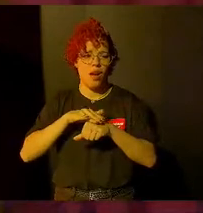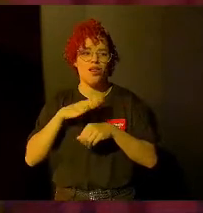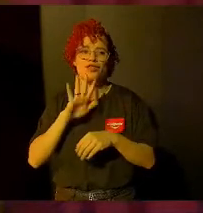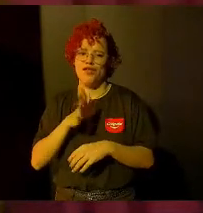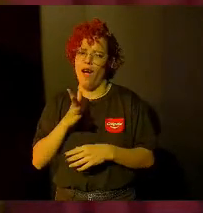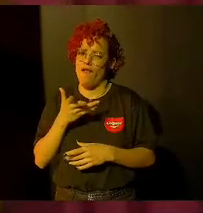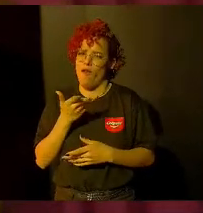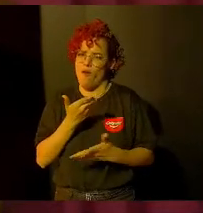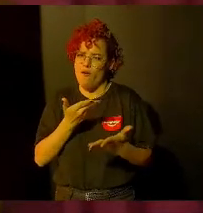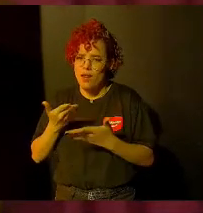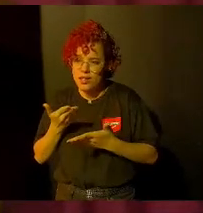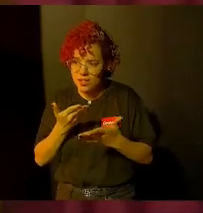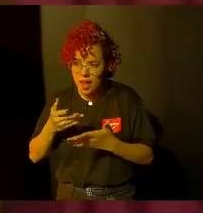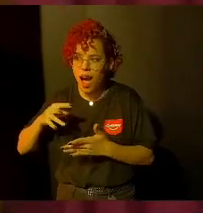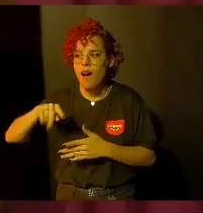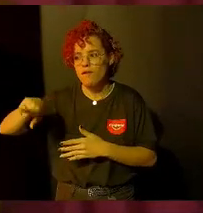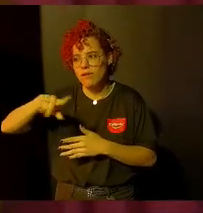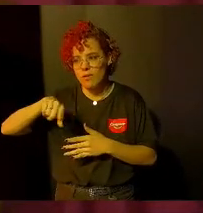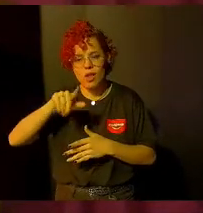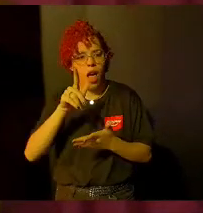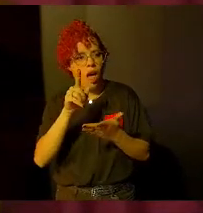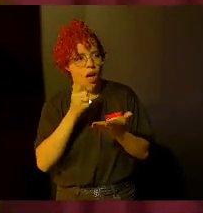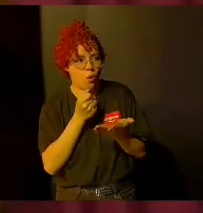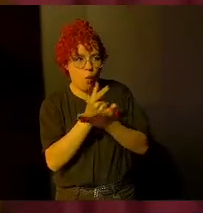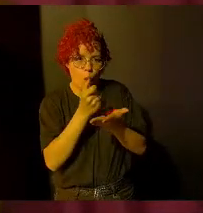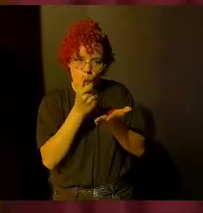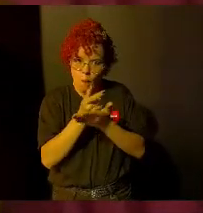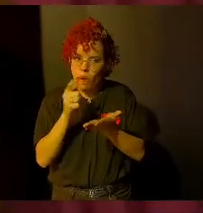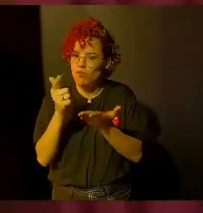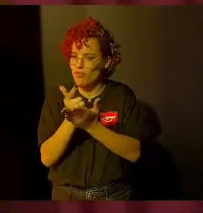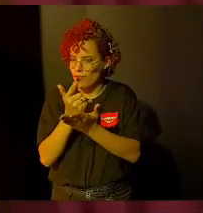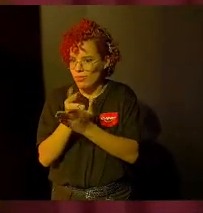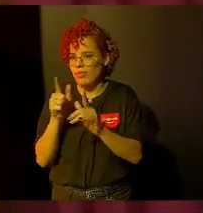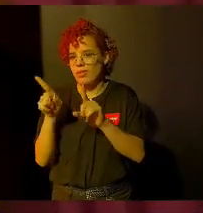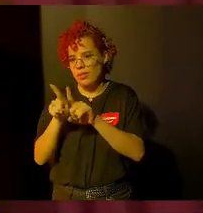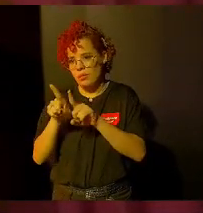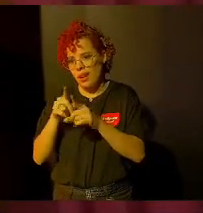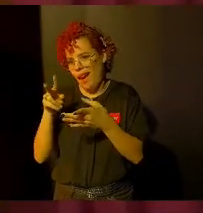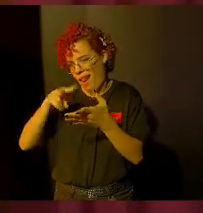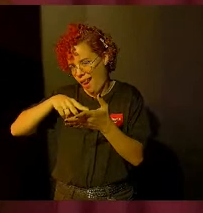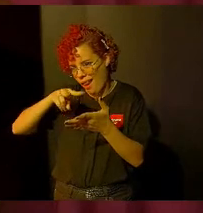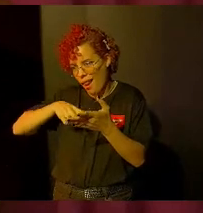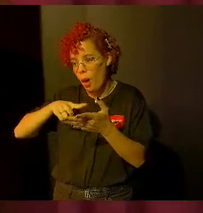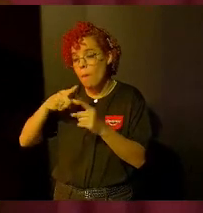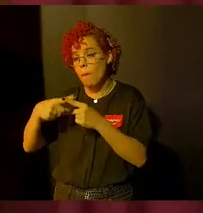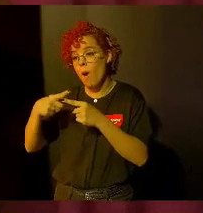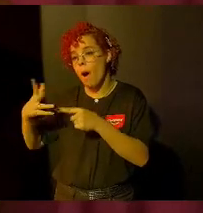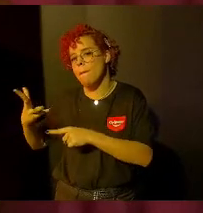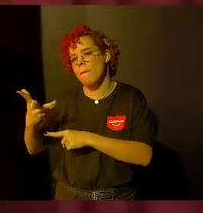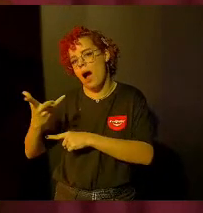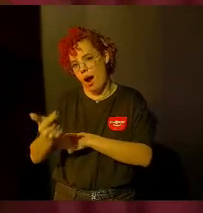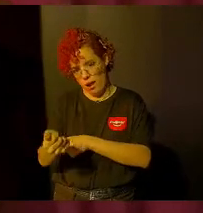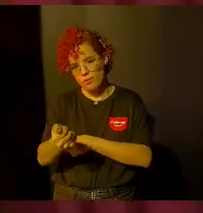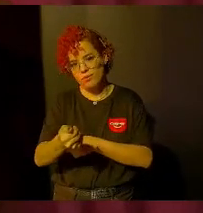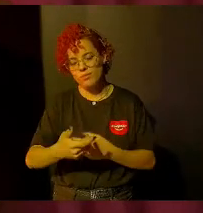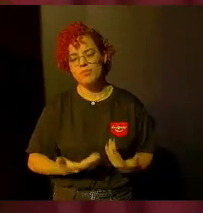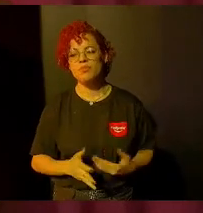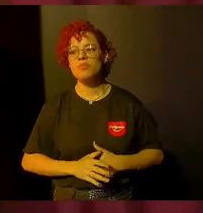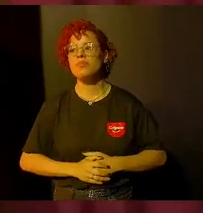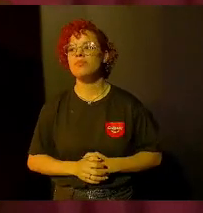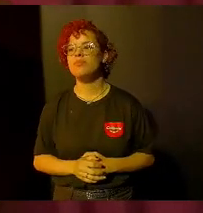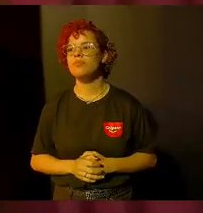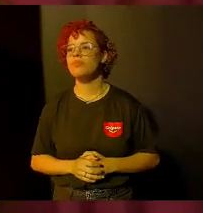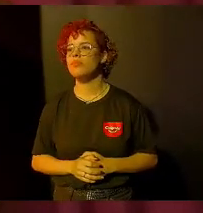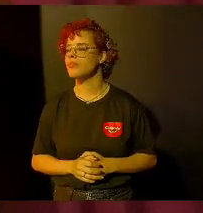a lerem os livros quem não leu compre e Leiam porque são maravilhosas vou passar aqui na filhinha para